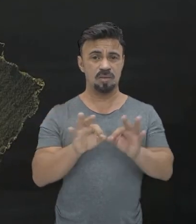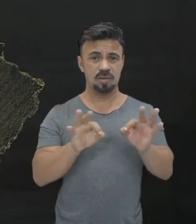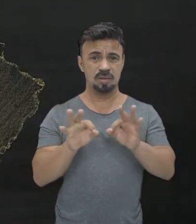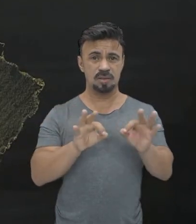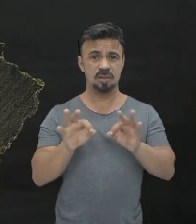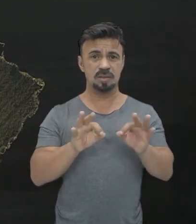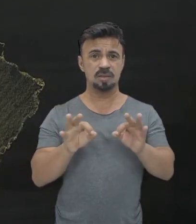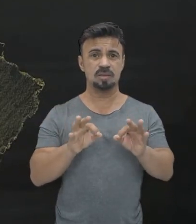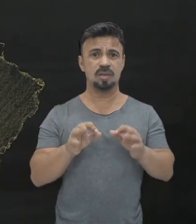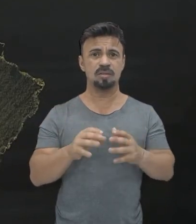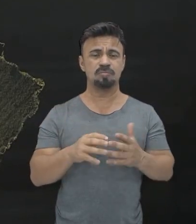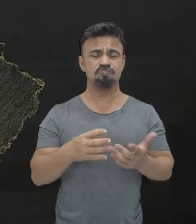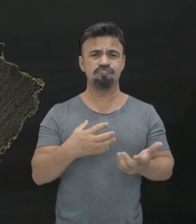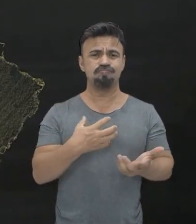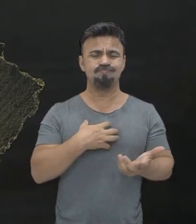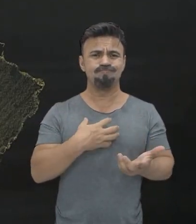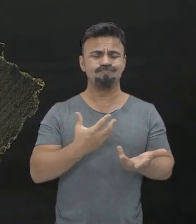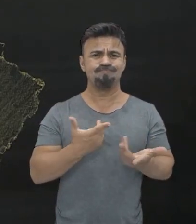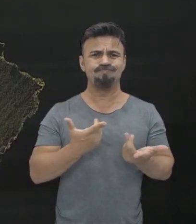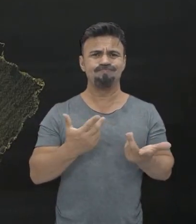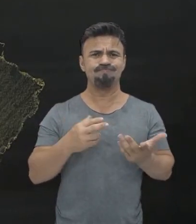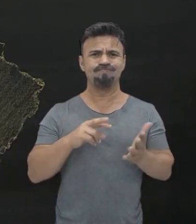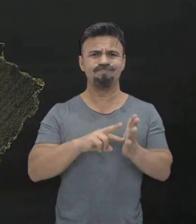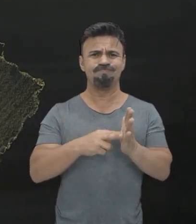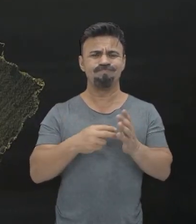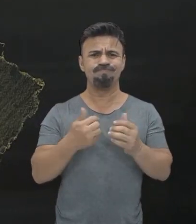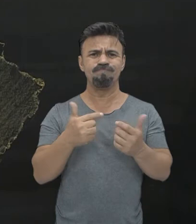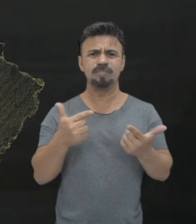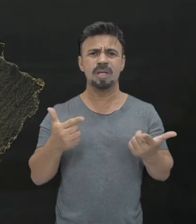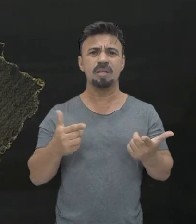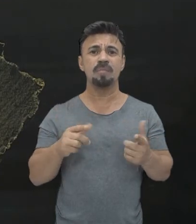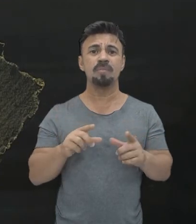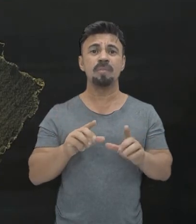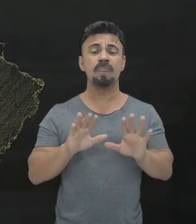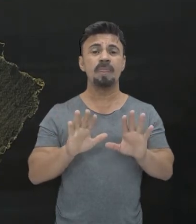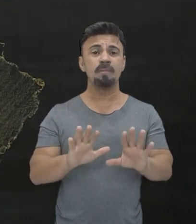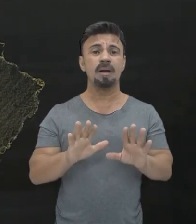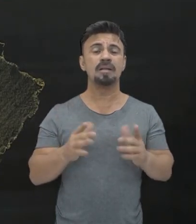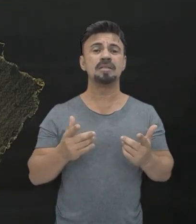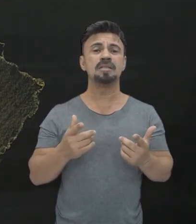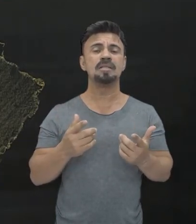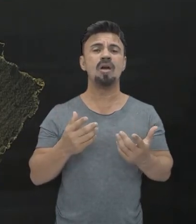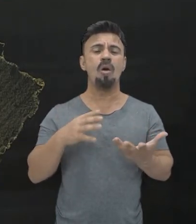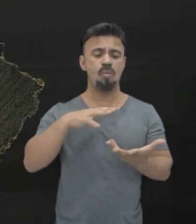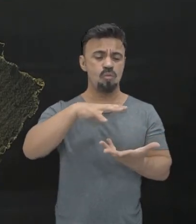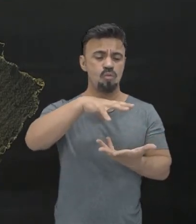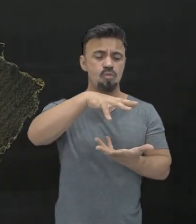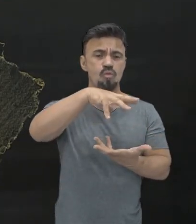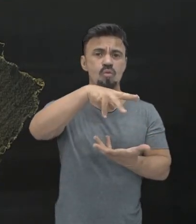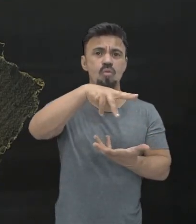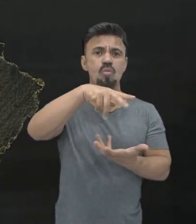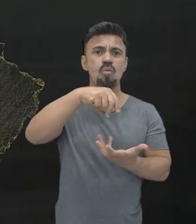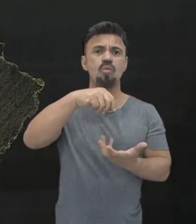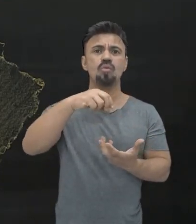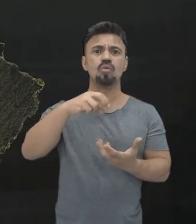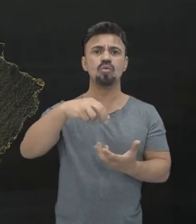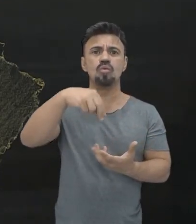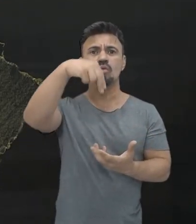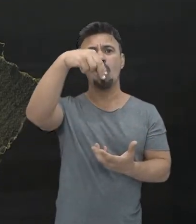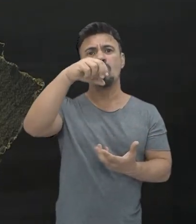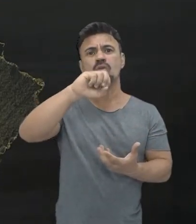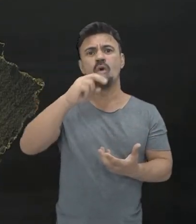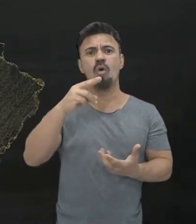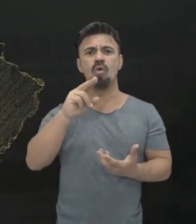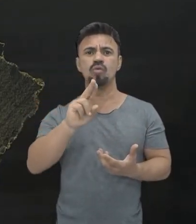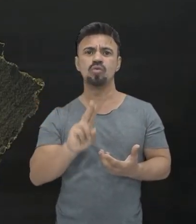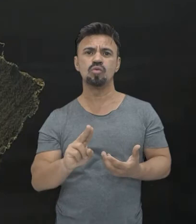não teria muito sentido. Agora, levando em consideração a divisão do mundo em países do norte ou desenvolvidos ou países do